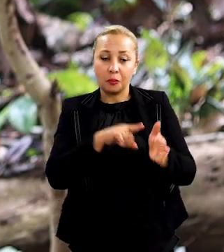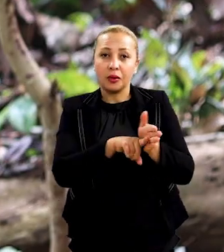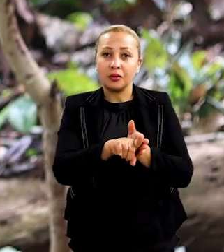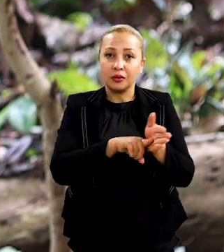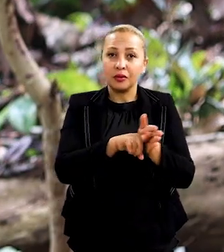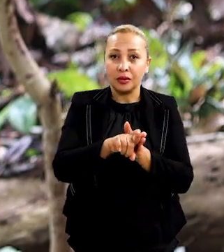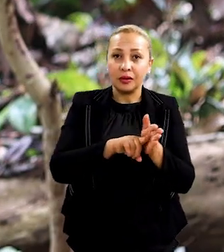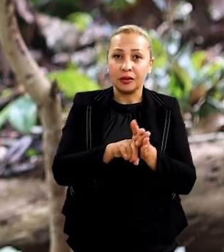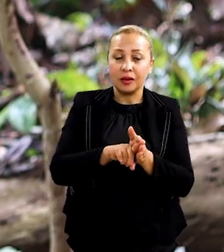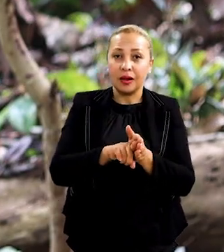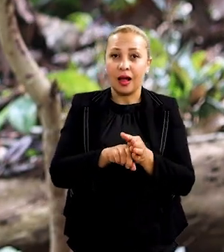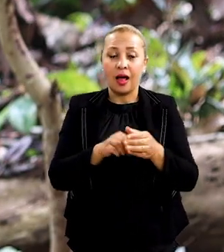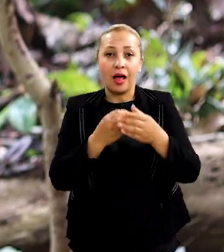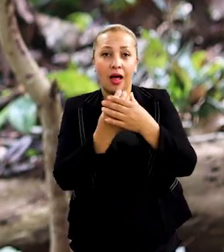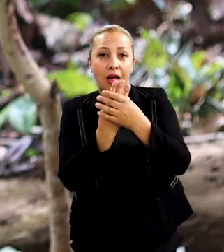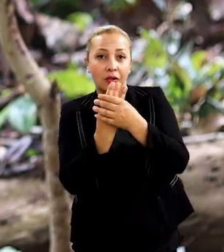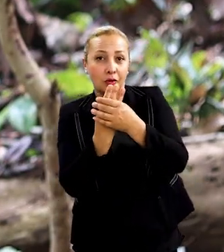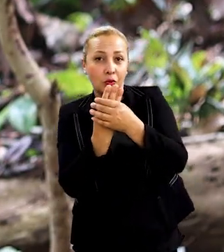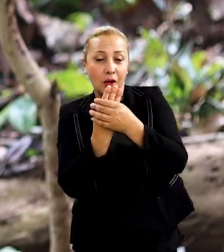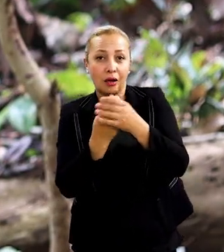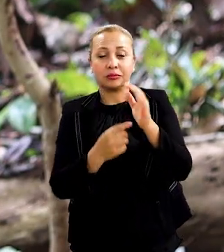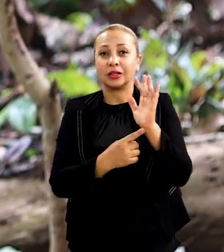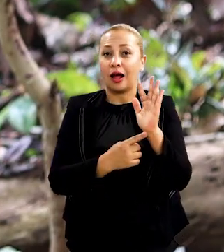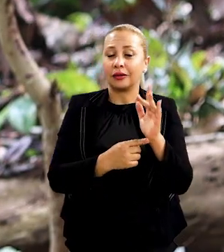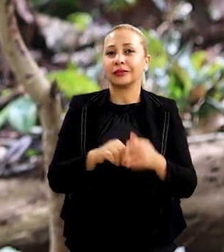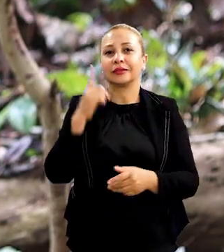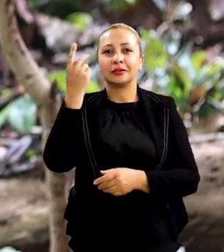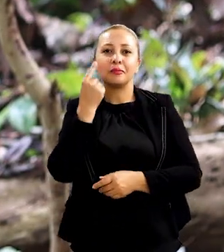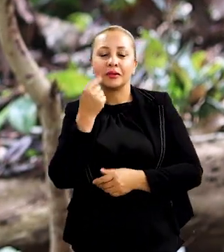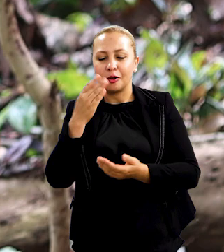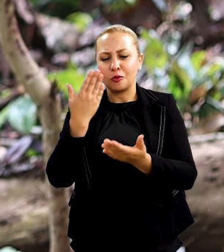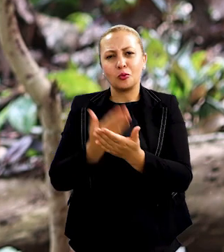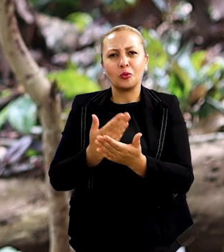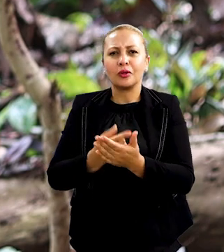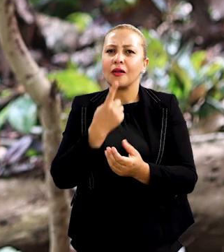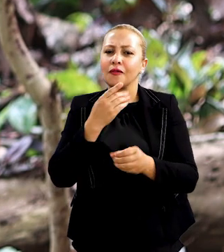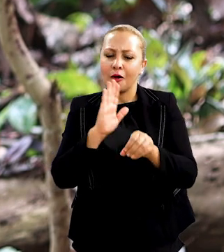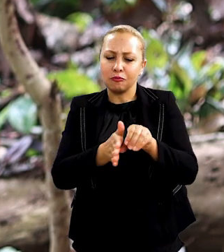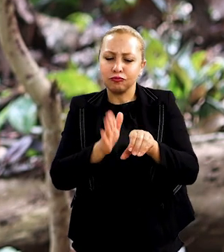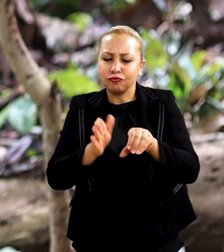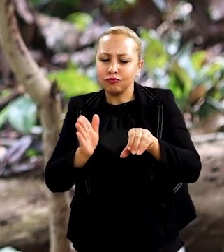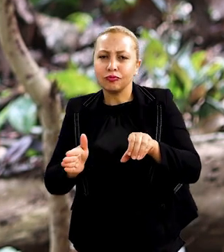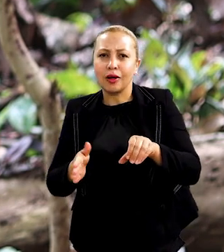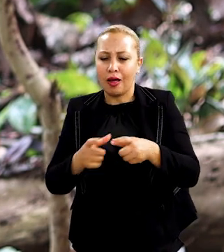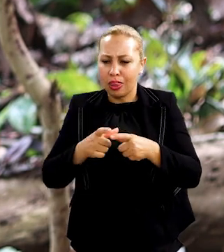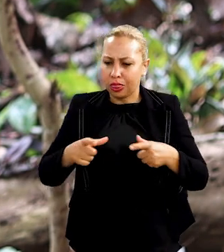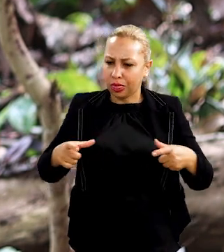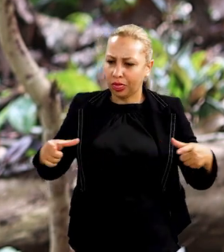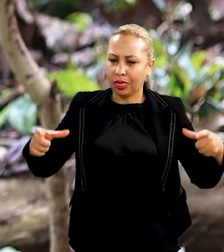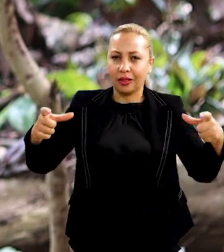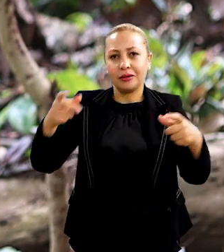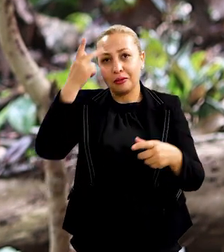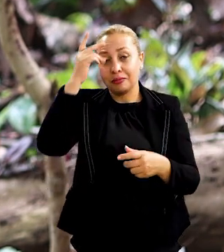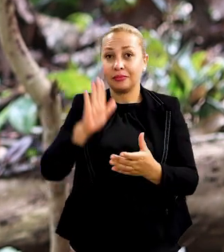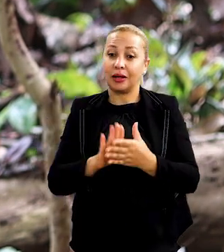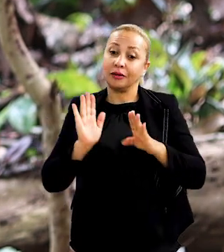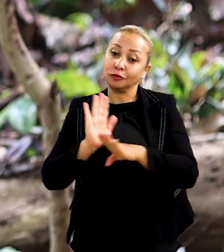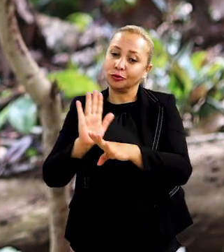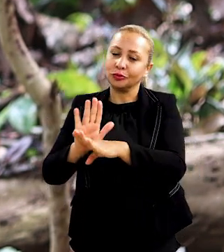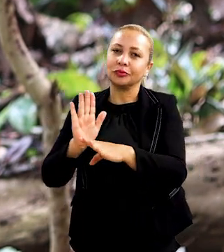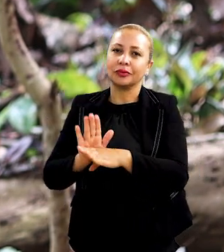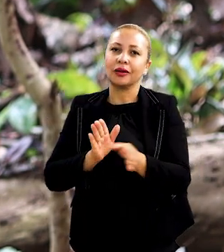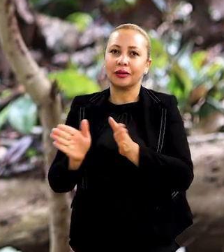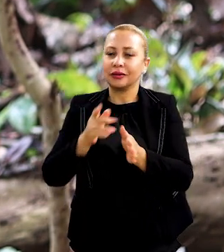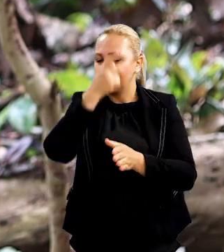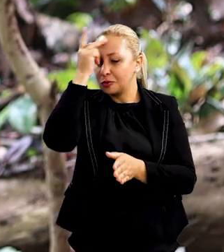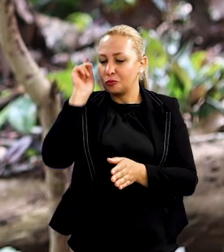Pesquisadores da Universidade Estadual da Paraíba estão estudando sobre o cultivo de tomate híbrido em grande escala. A ideia é fomentar a possibilidade entre